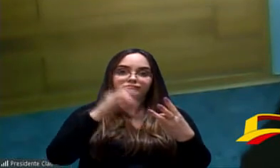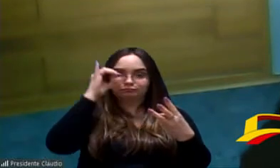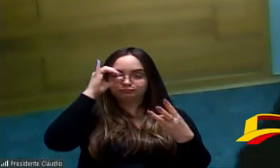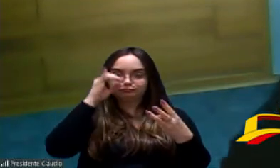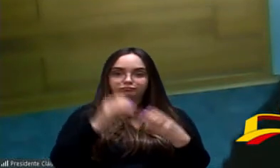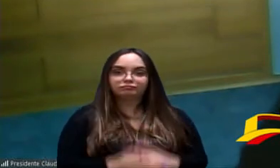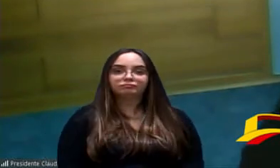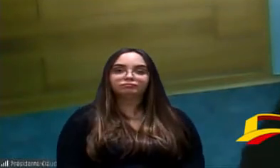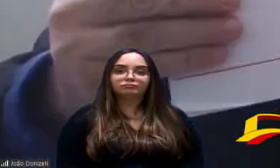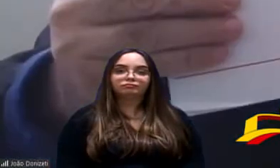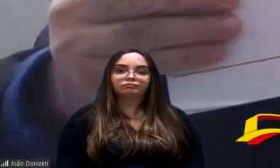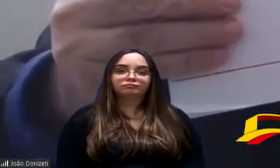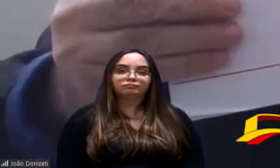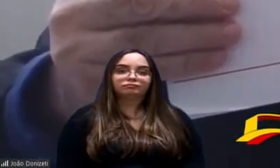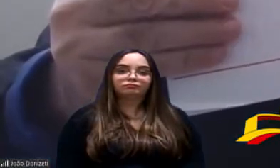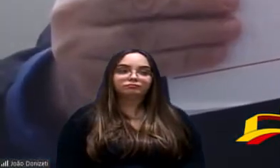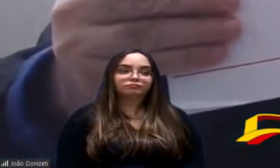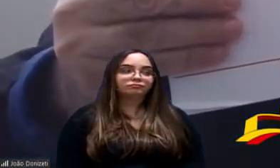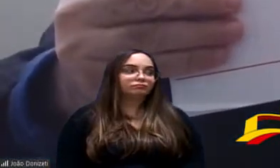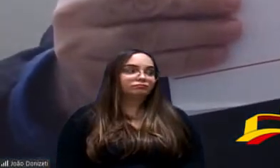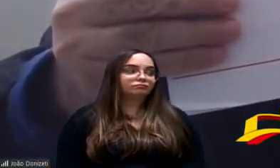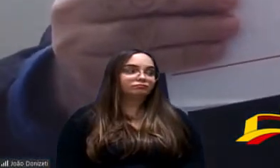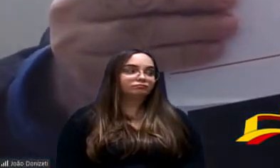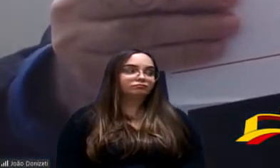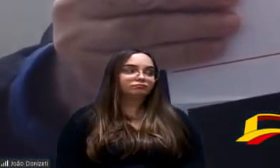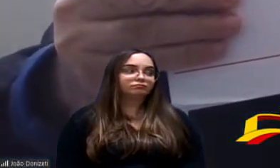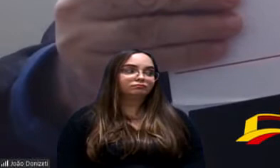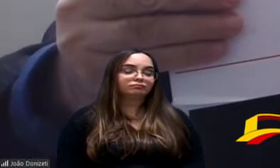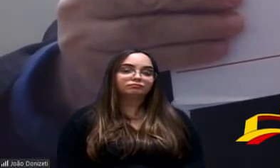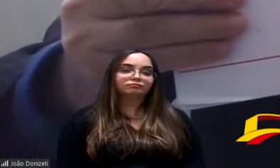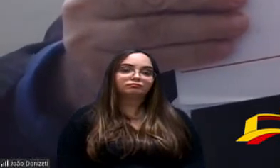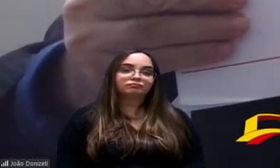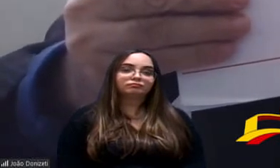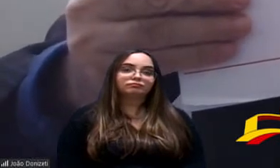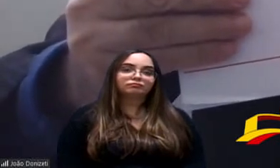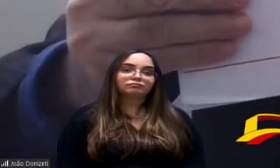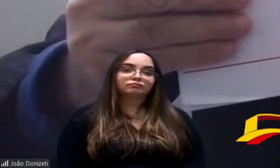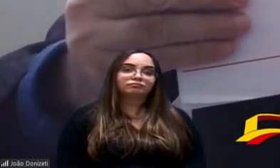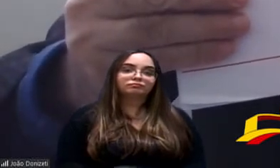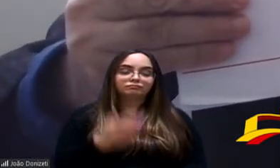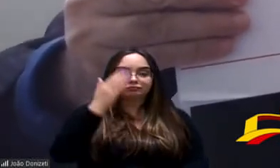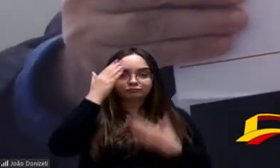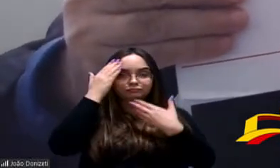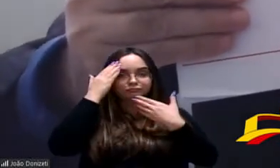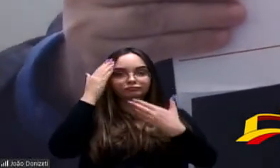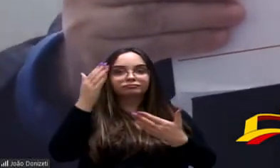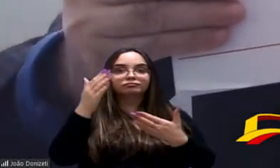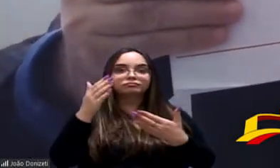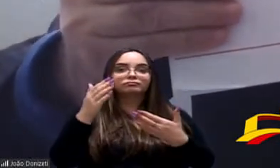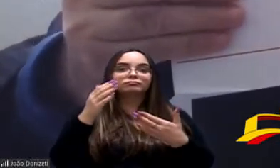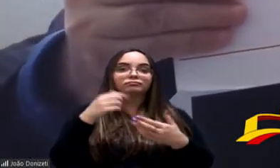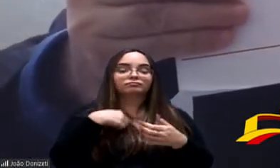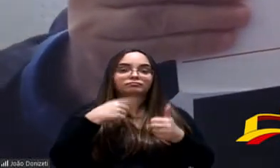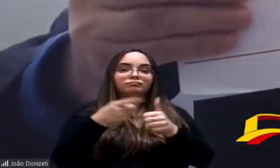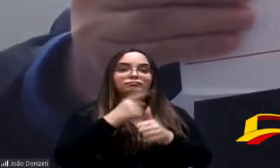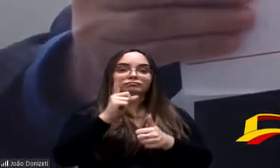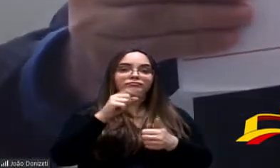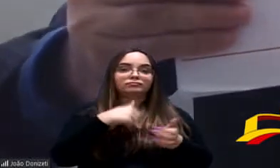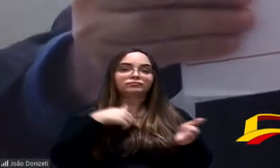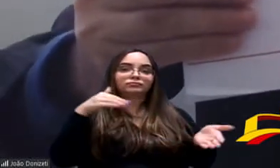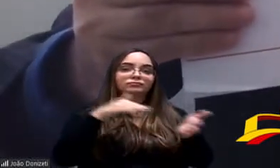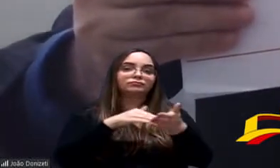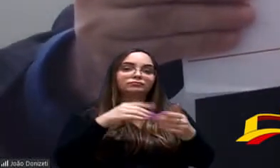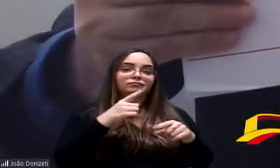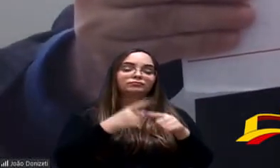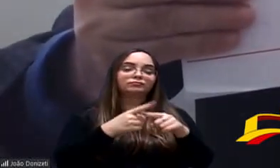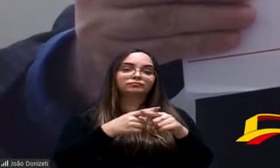Yara. Não, bom dia, senhor presidente, bom dia, senhores vereadores. Obrigado, vereador Dila. Mas eu não sou o primeiro, não, eu sou o último. Eu